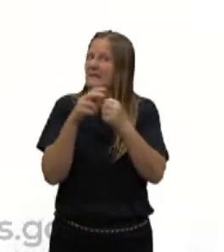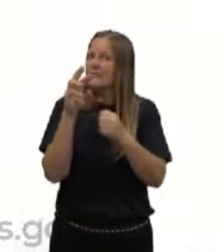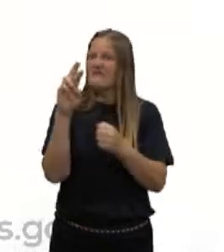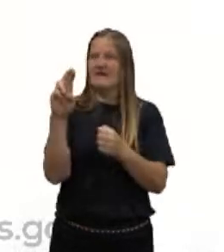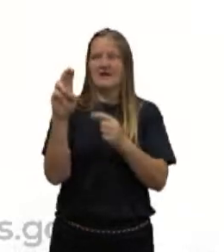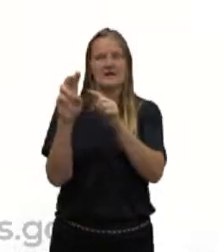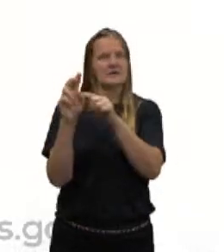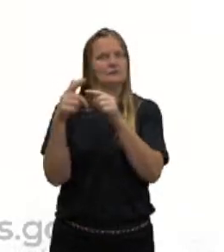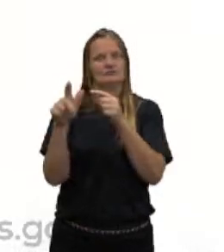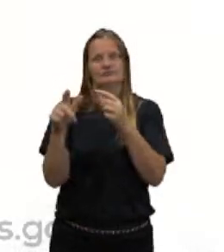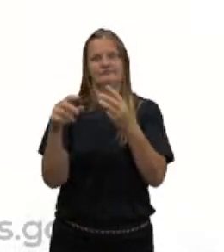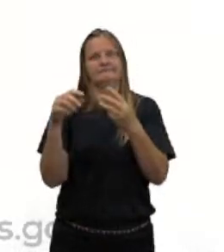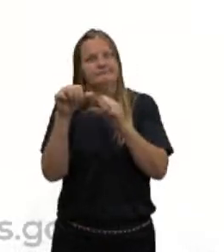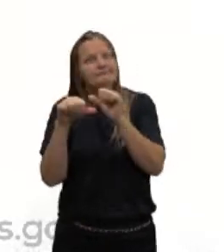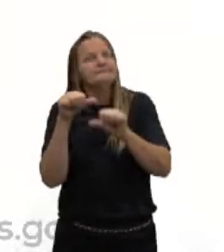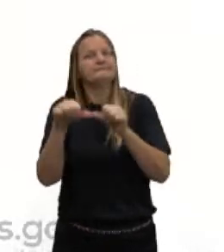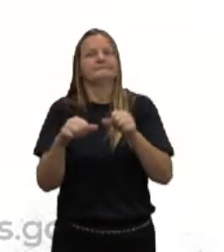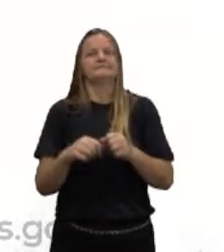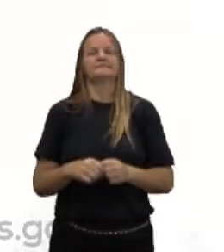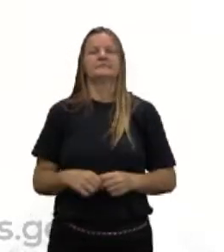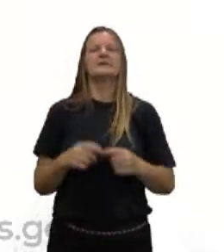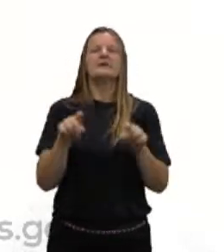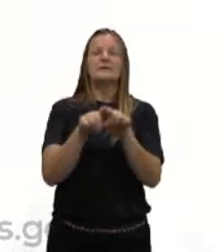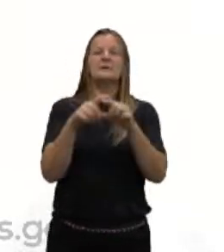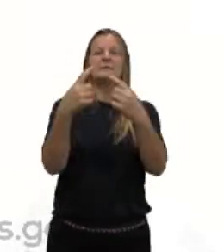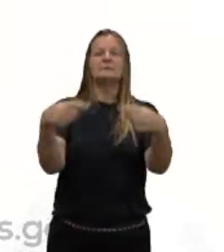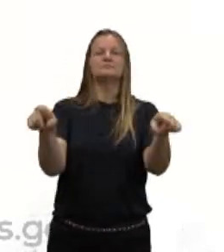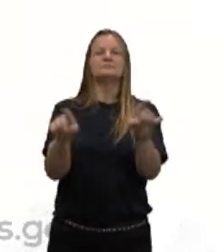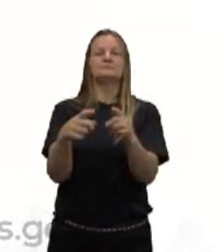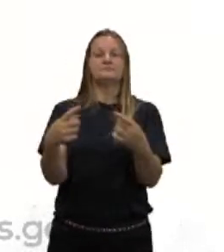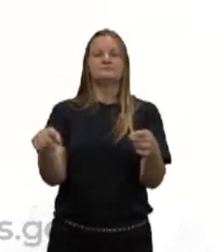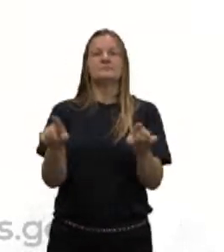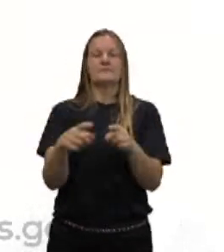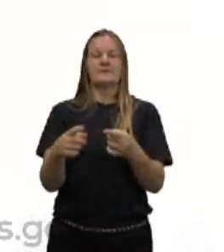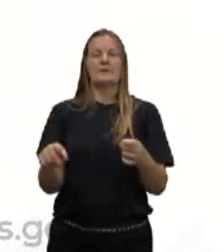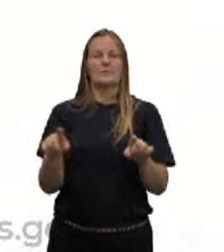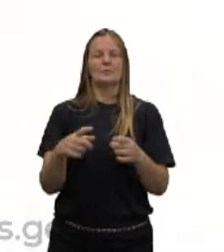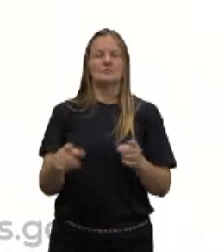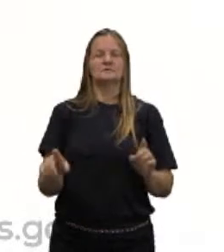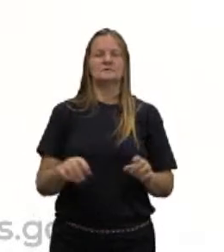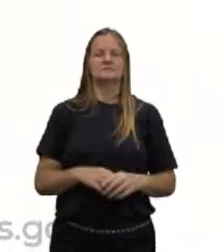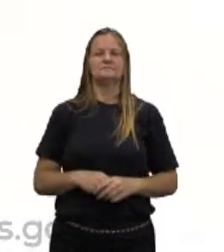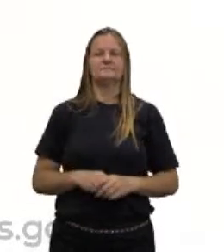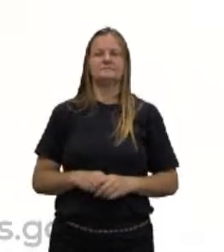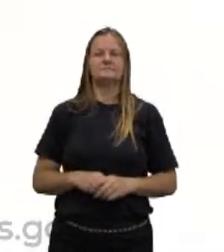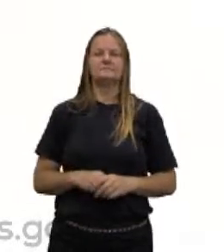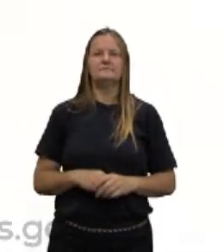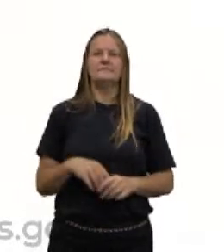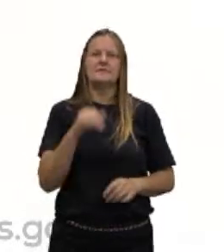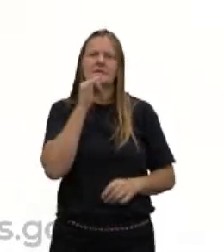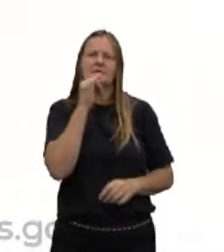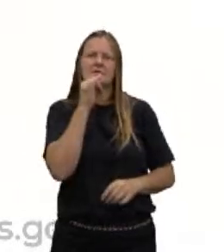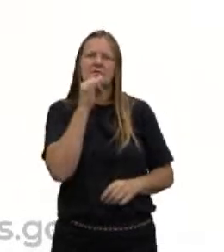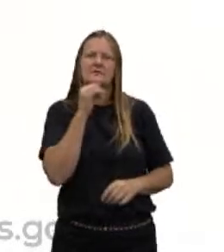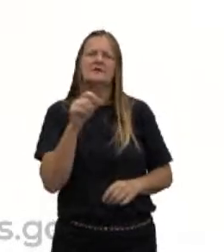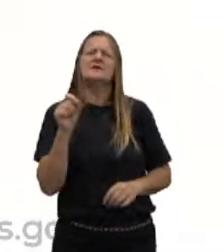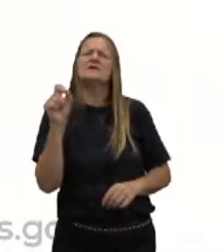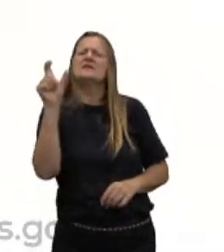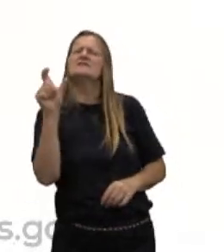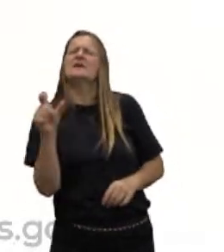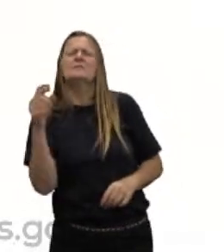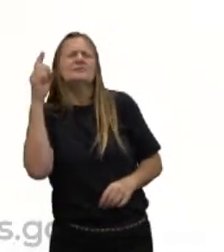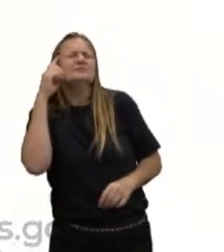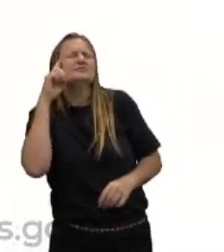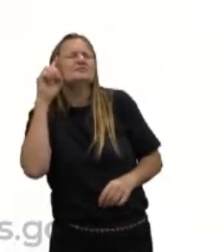Perfeito. Além disso, esse trecho aqui da música Me Liga, do Herbert Viana. Tem ali, quem sabe um dia eu vou